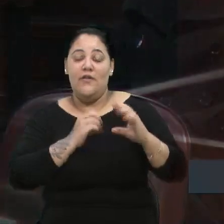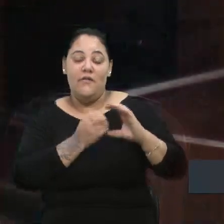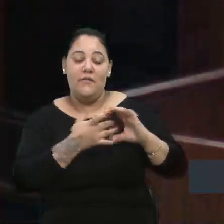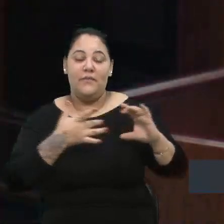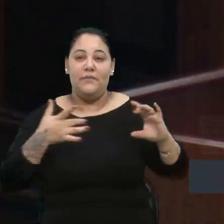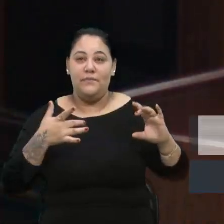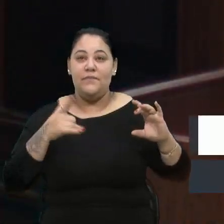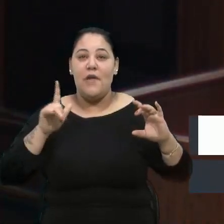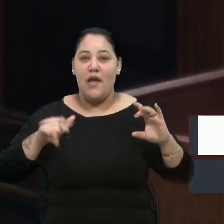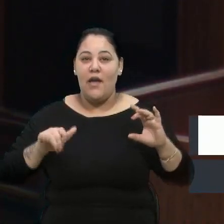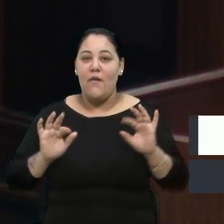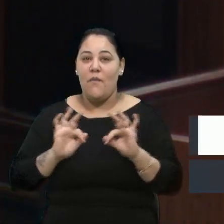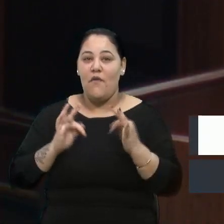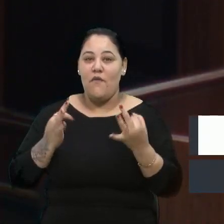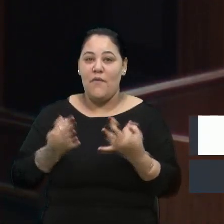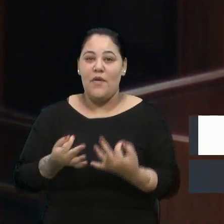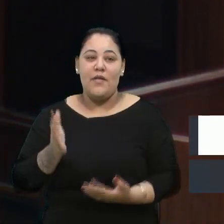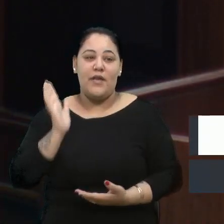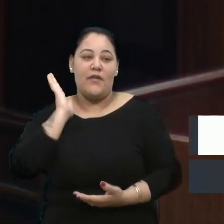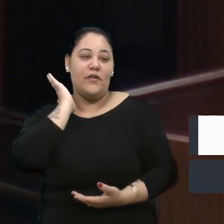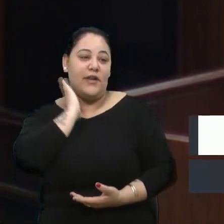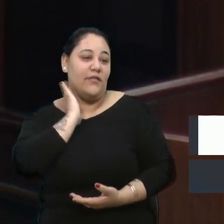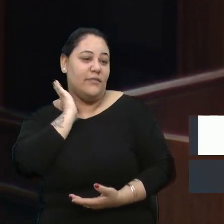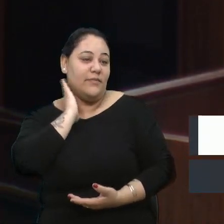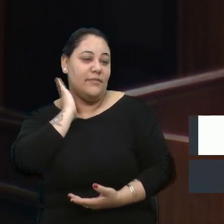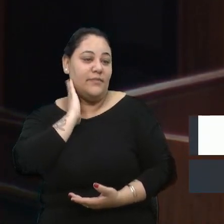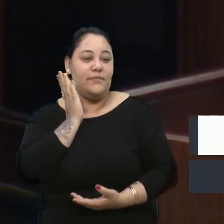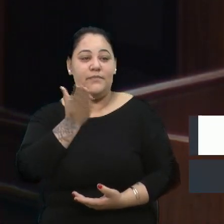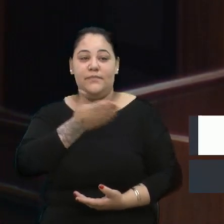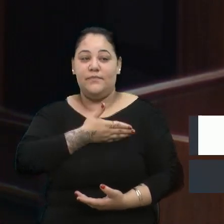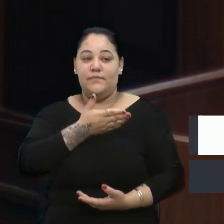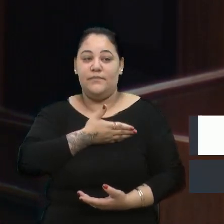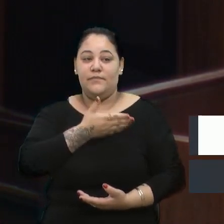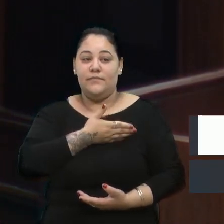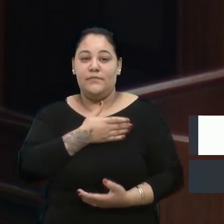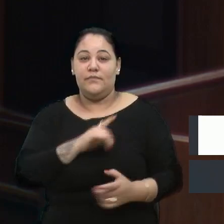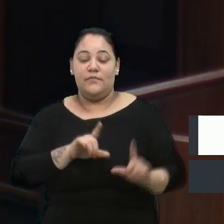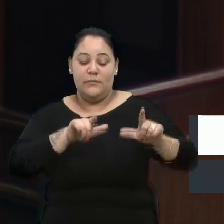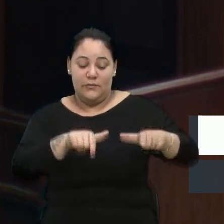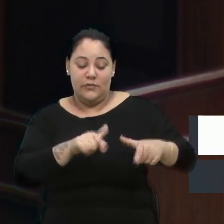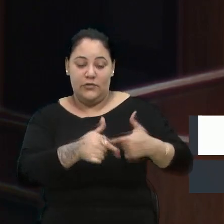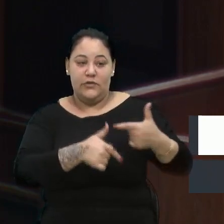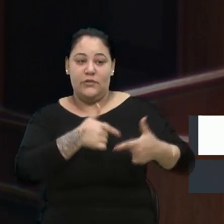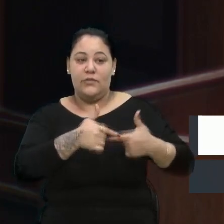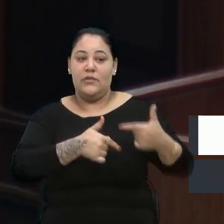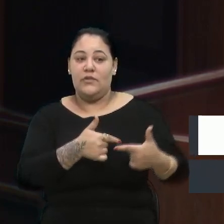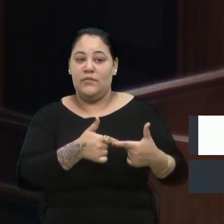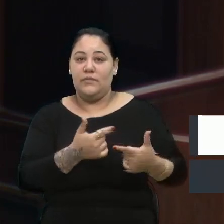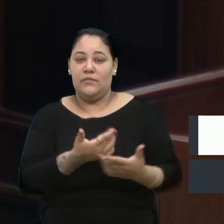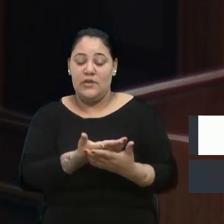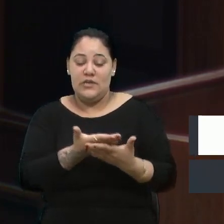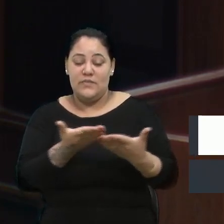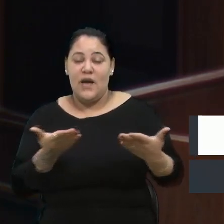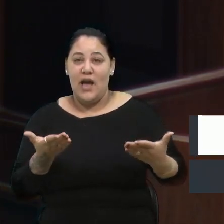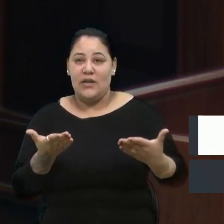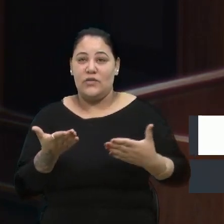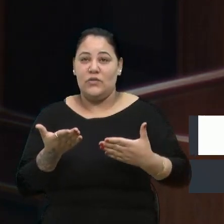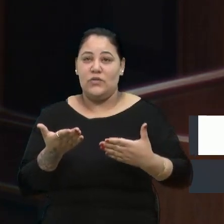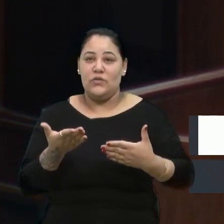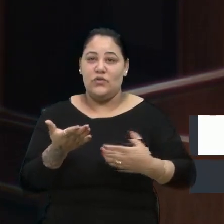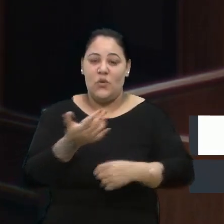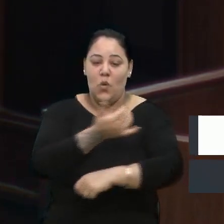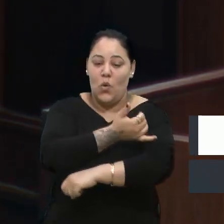família, bate-papo com amigos, local de trabalho, espaço de passagem de uma rua